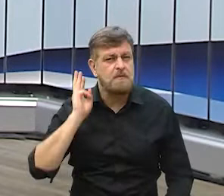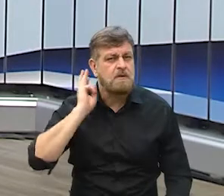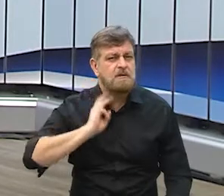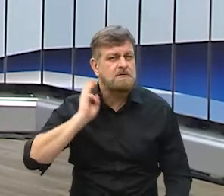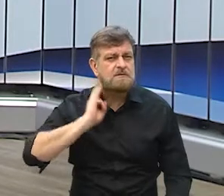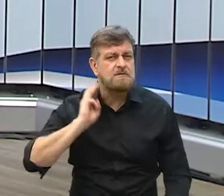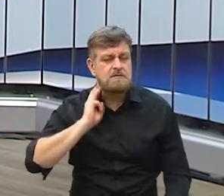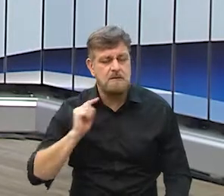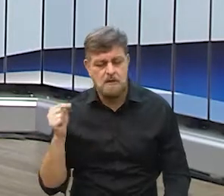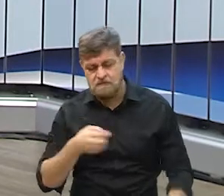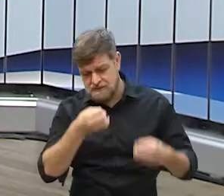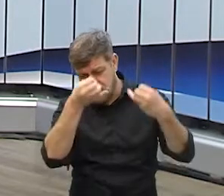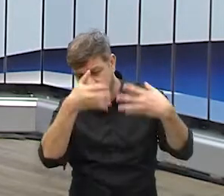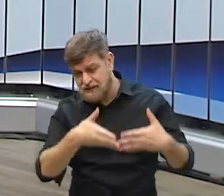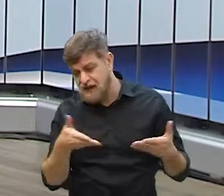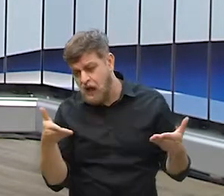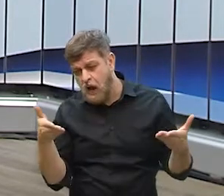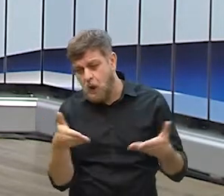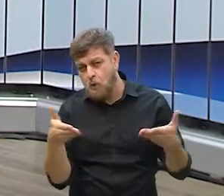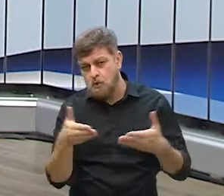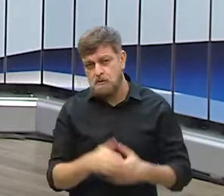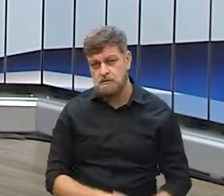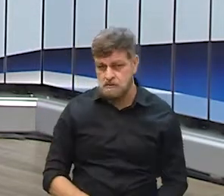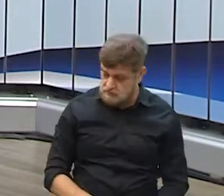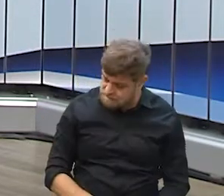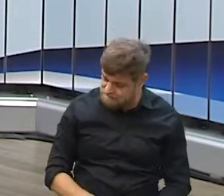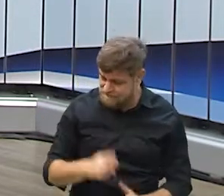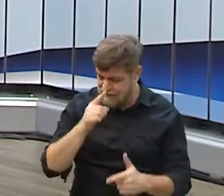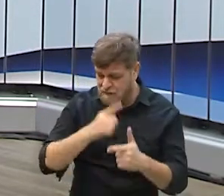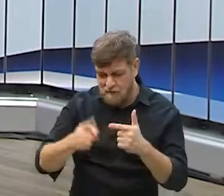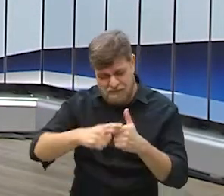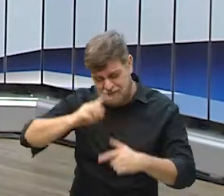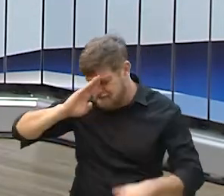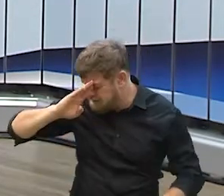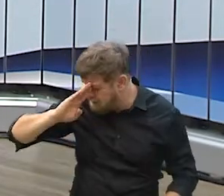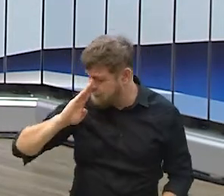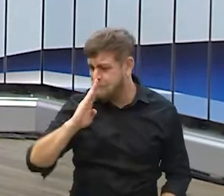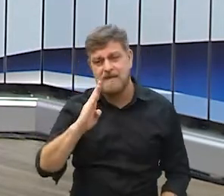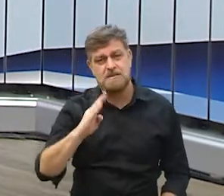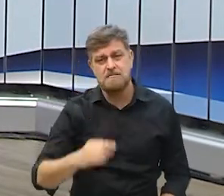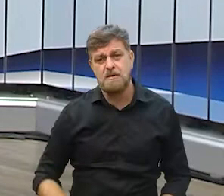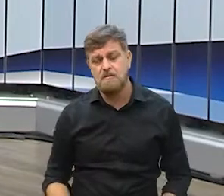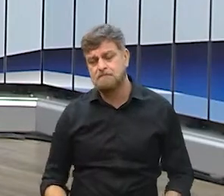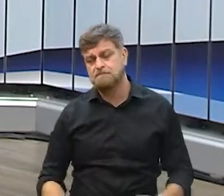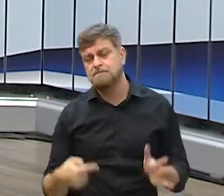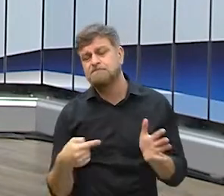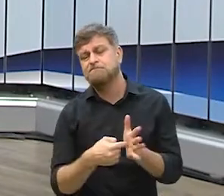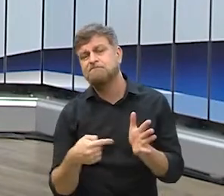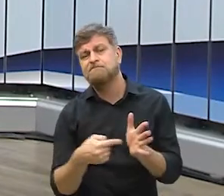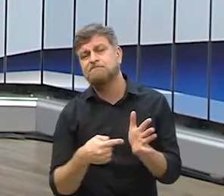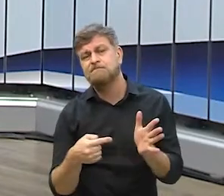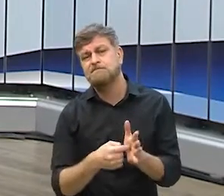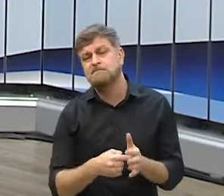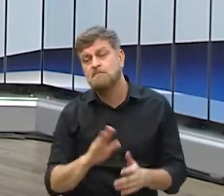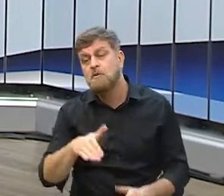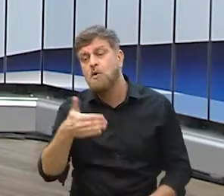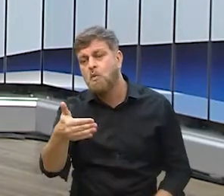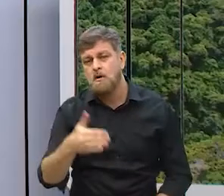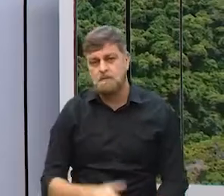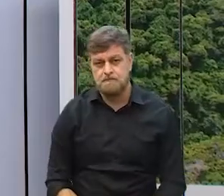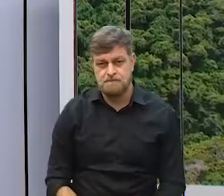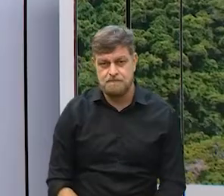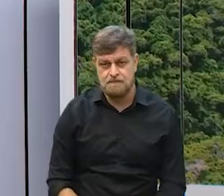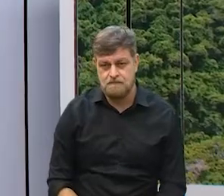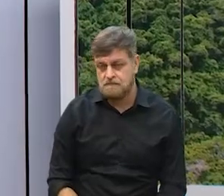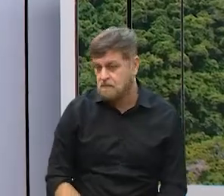se você puder falar hoje, quais são os maiores problemas que você pode apontar no distrito do Campo Grande? Sem dúvida,